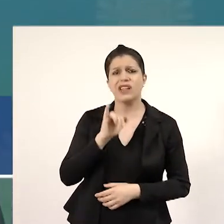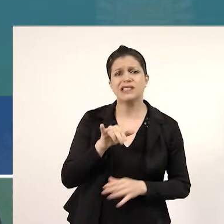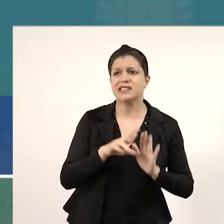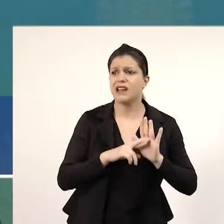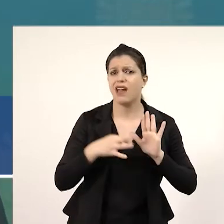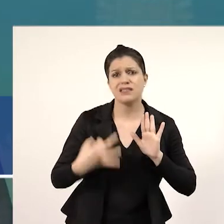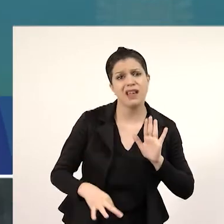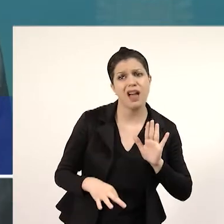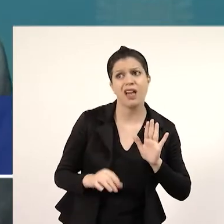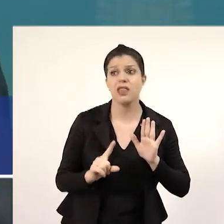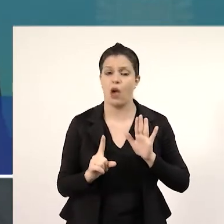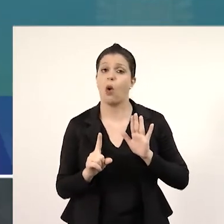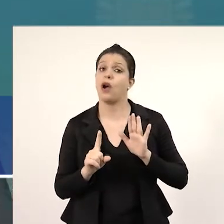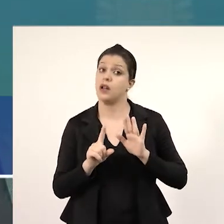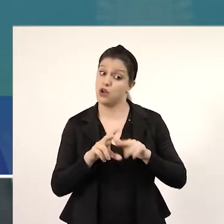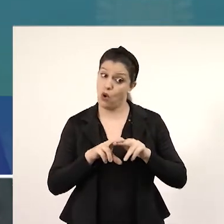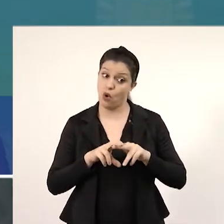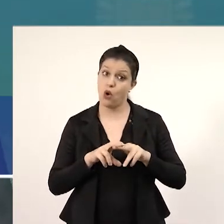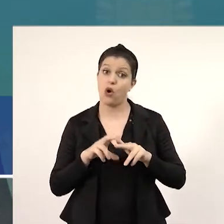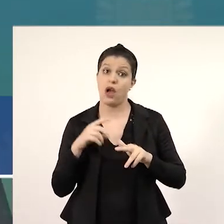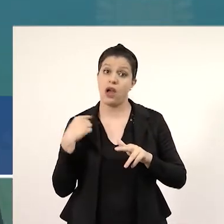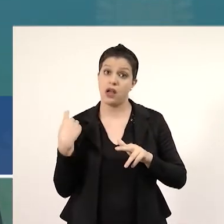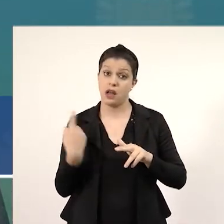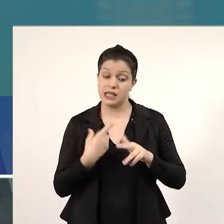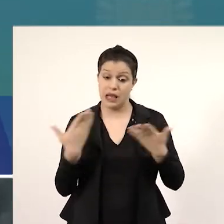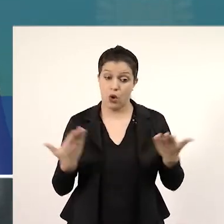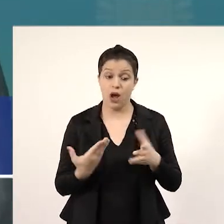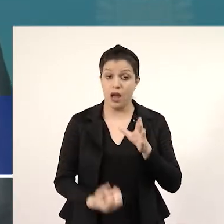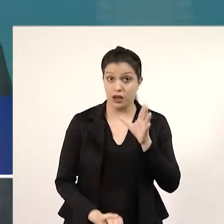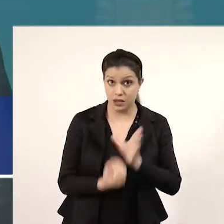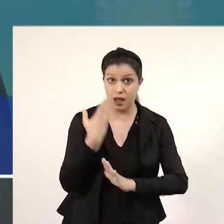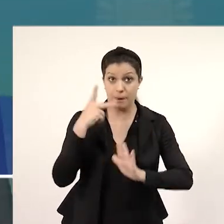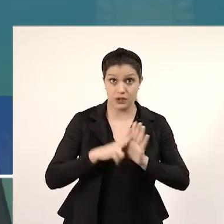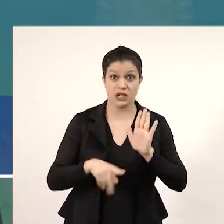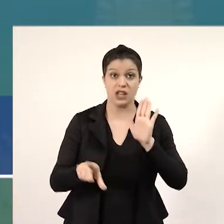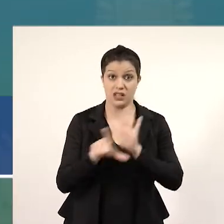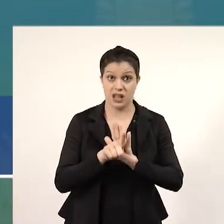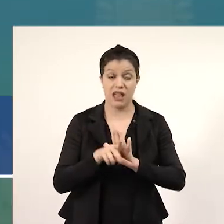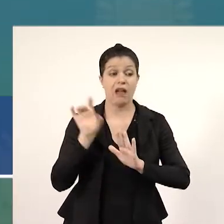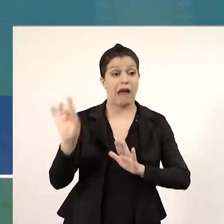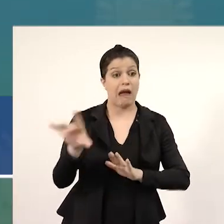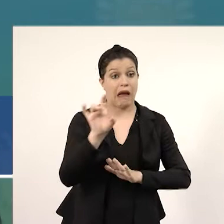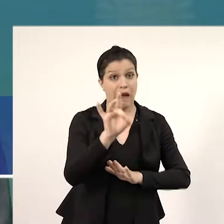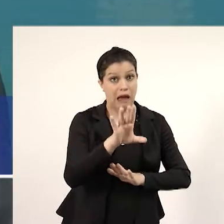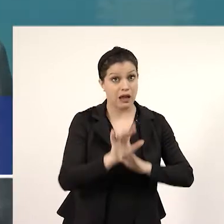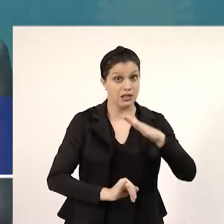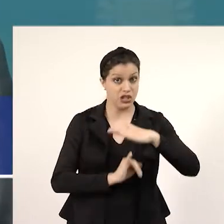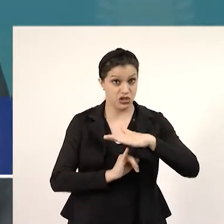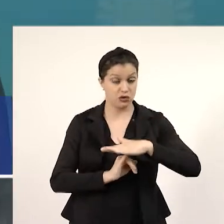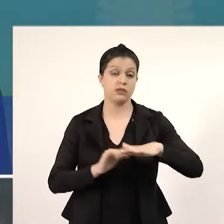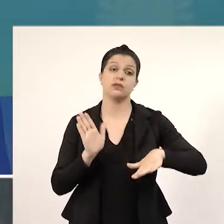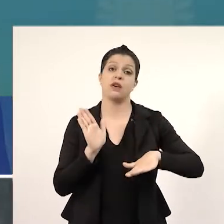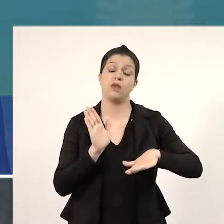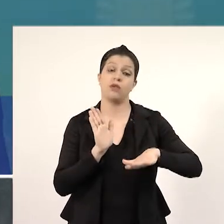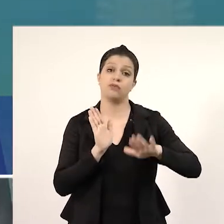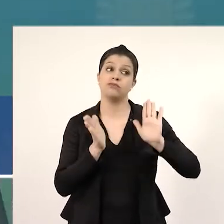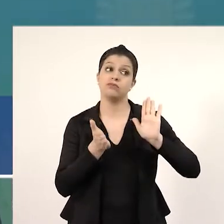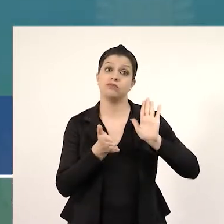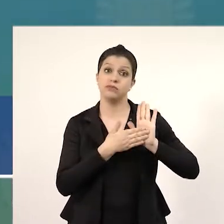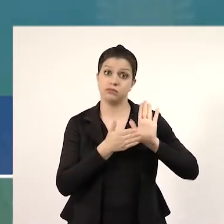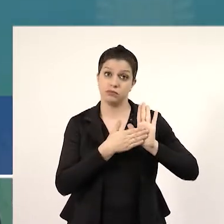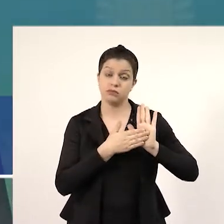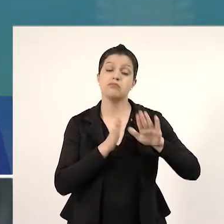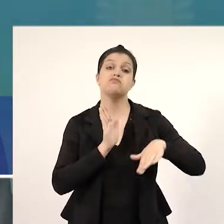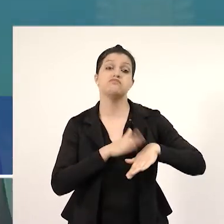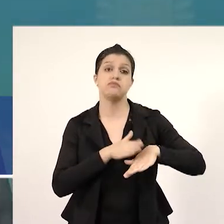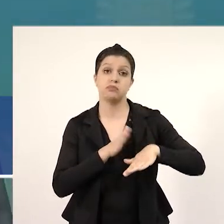fica uma dúvida se é regulamentado, se não é. Então nós estamos criando um projeto de lei para dar autonomia para que cada instituição dentro